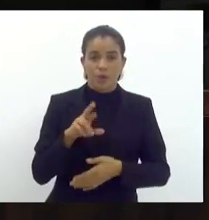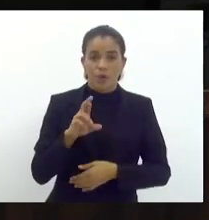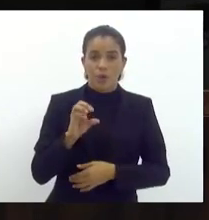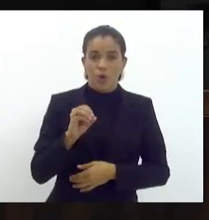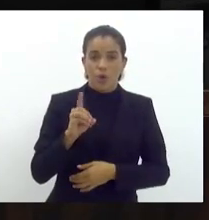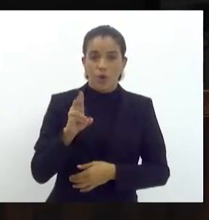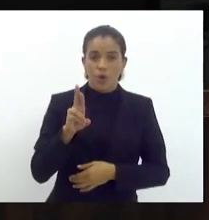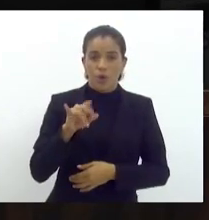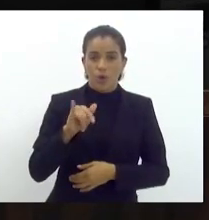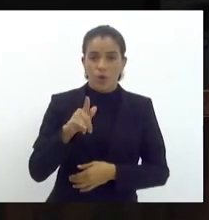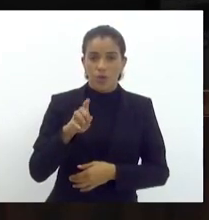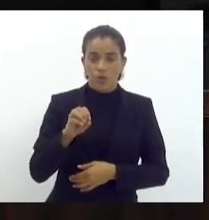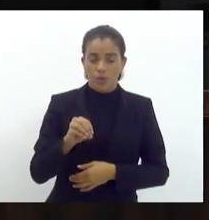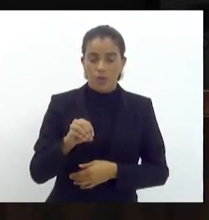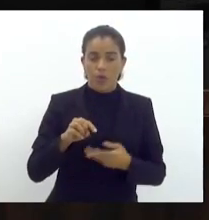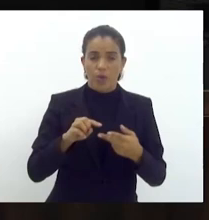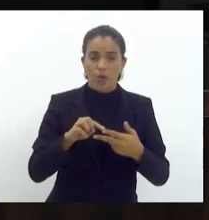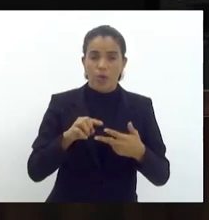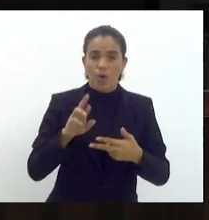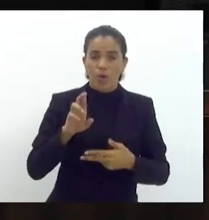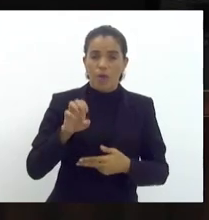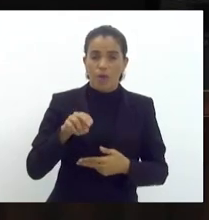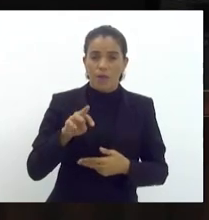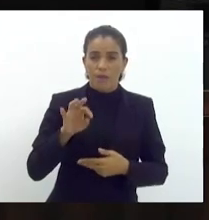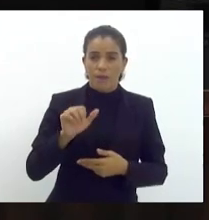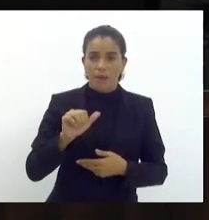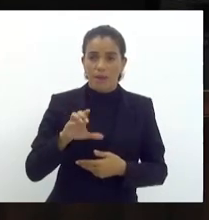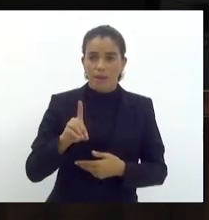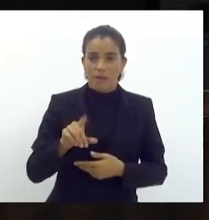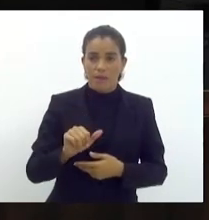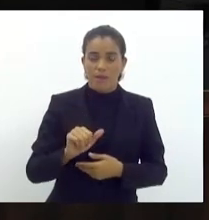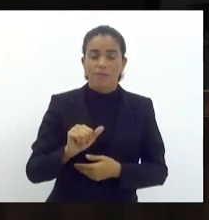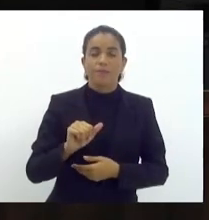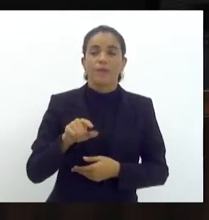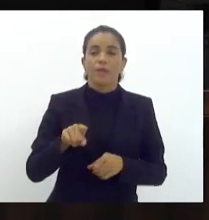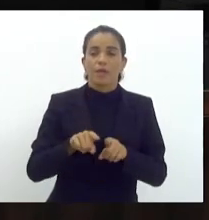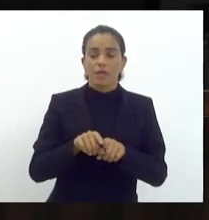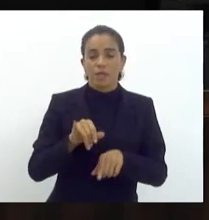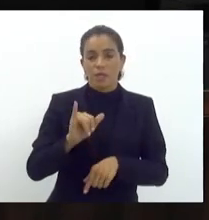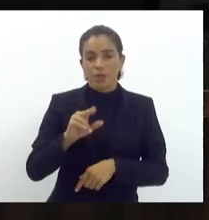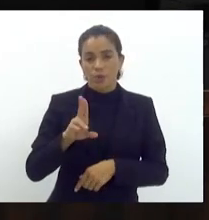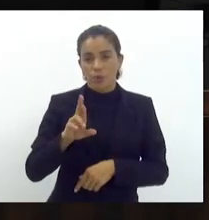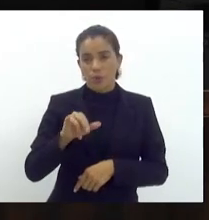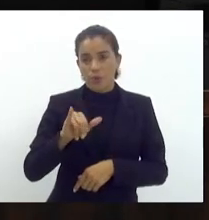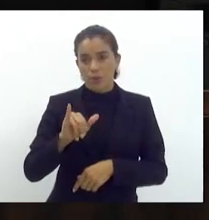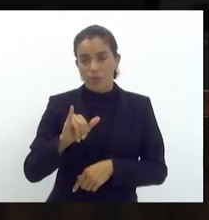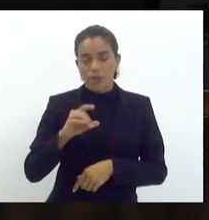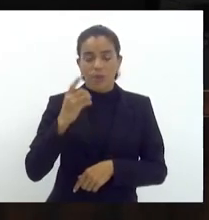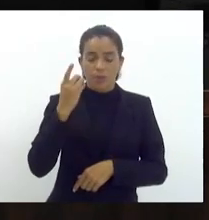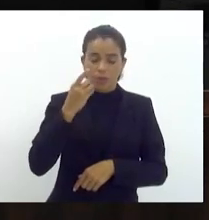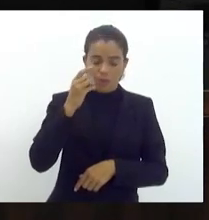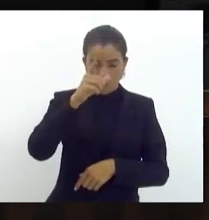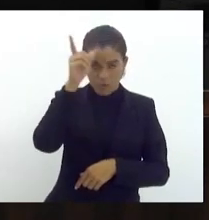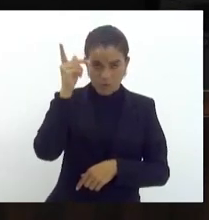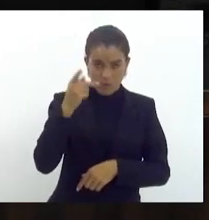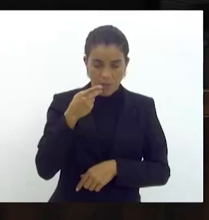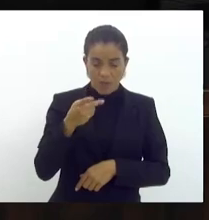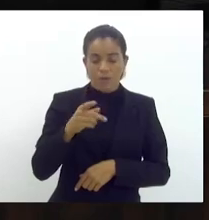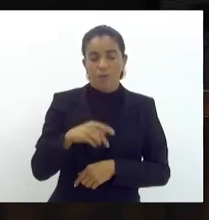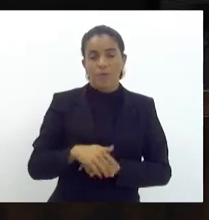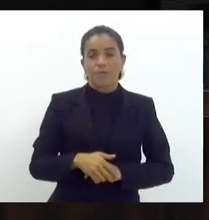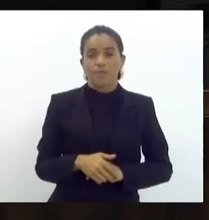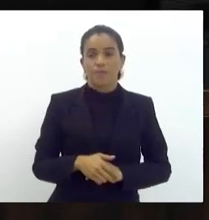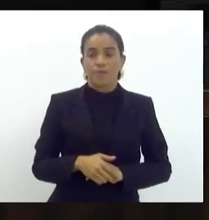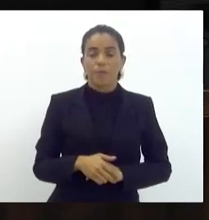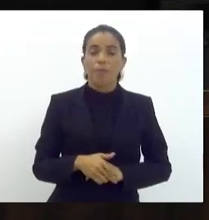Amorim Renata Souza Fred Pacheco Douglas ruas e Yuri Deputado Luiz Paulo Deputado Douglas